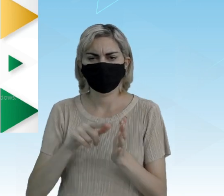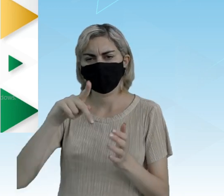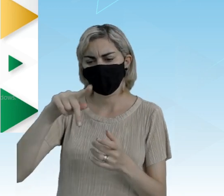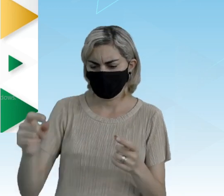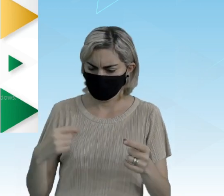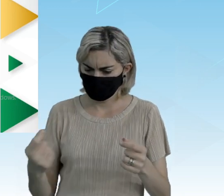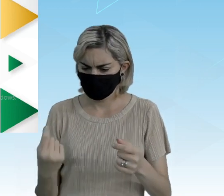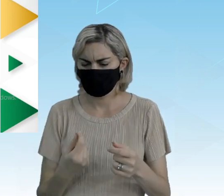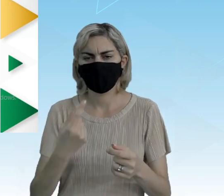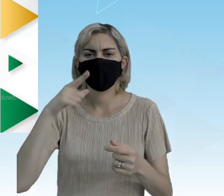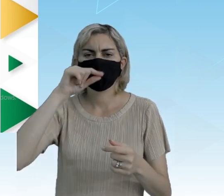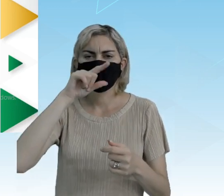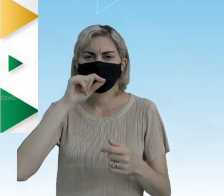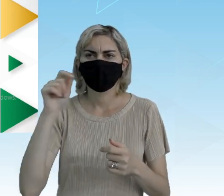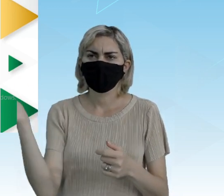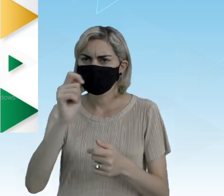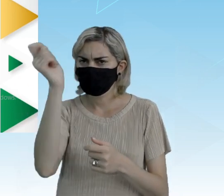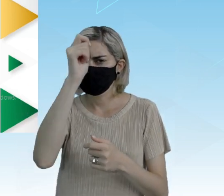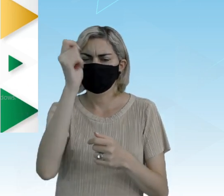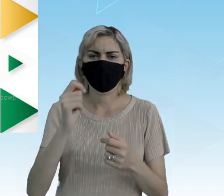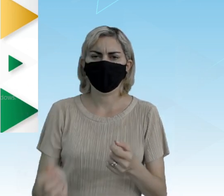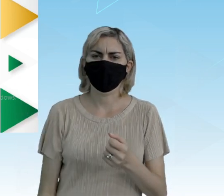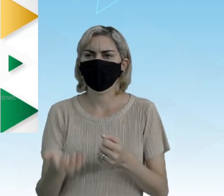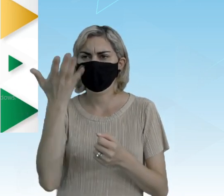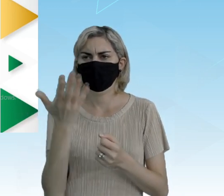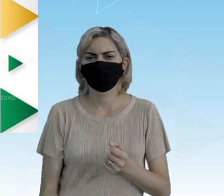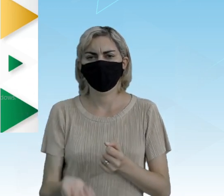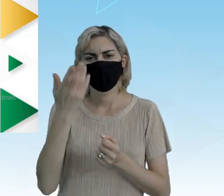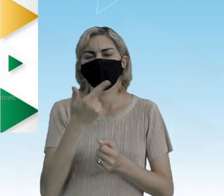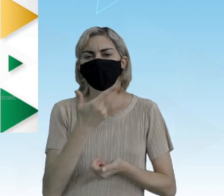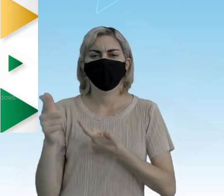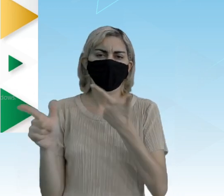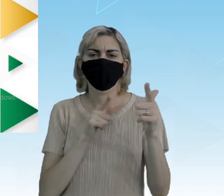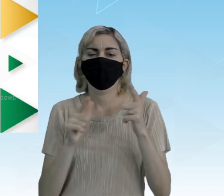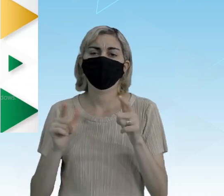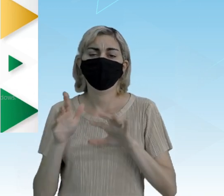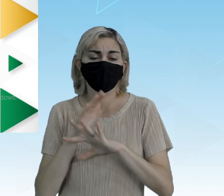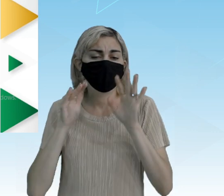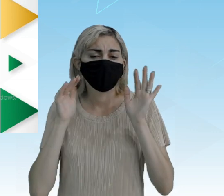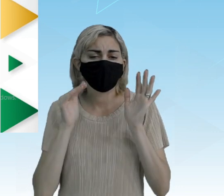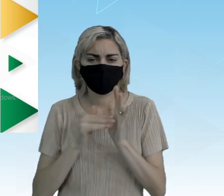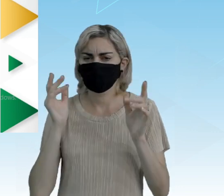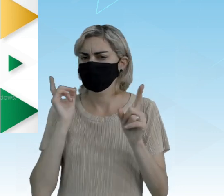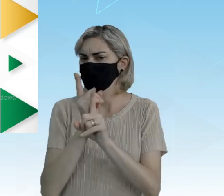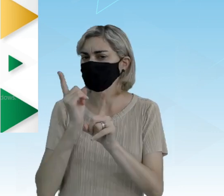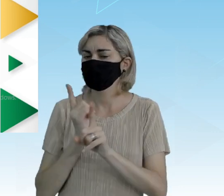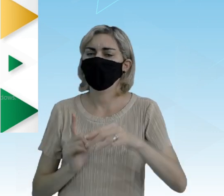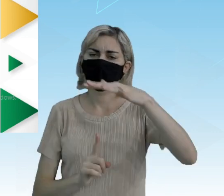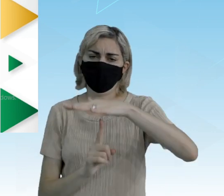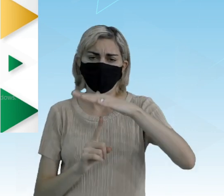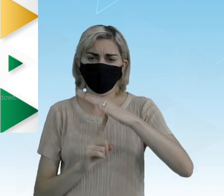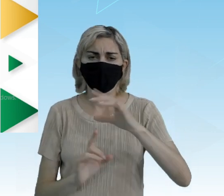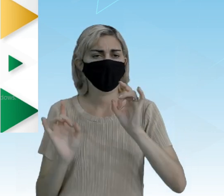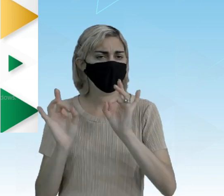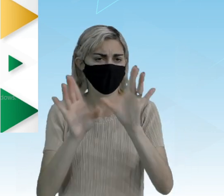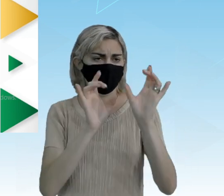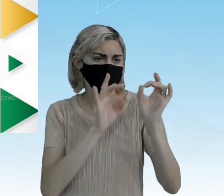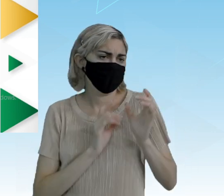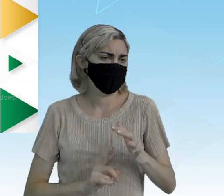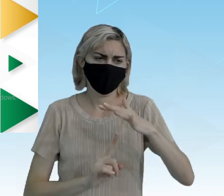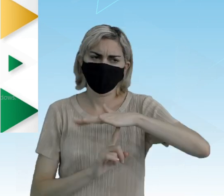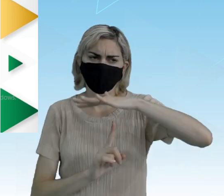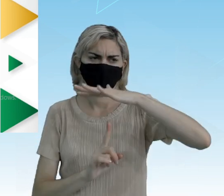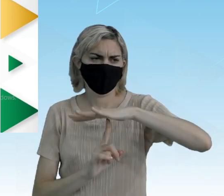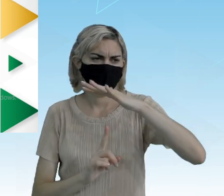peão, papagaio, pipa, peteca e outros. Todos são encontrados nas feiras livres, tá, pessoal?